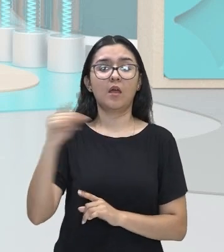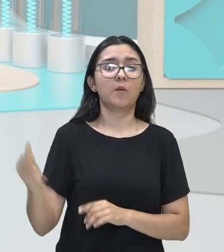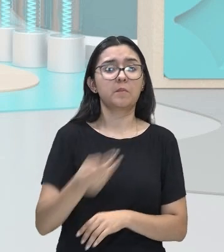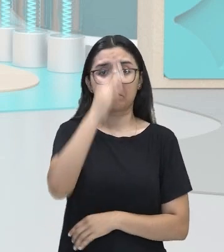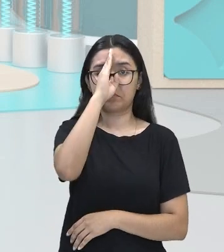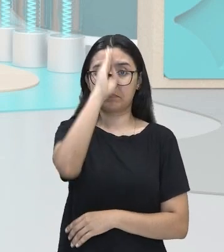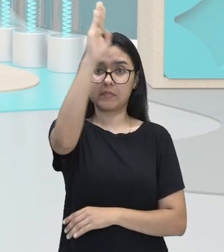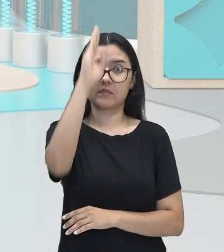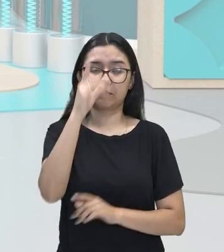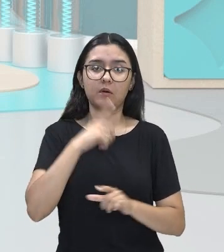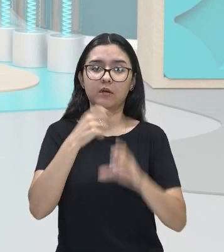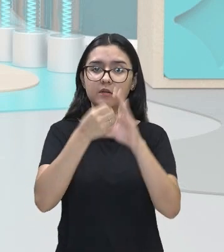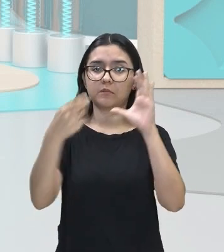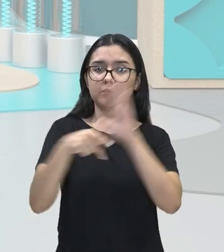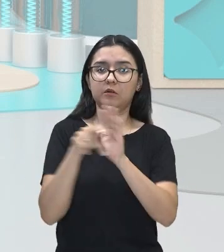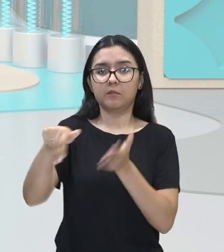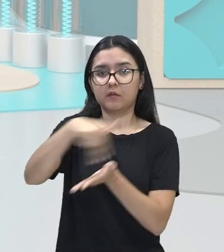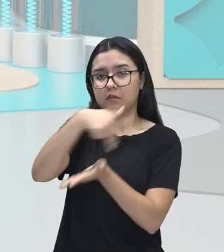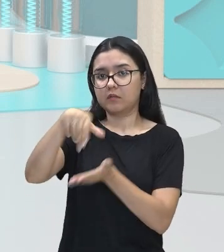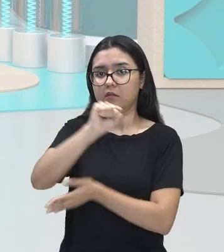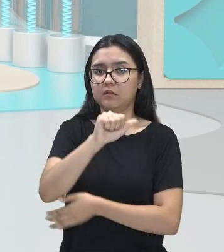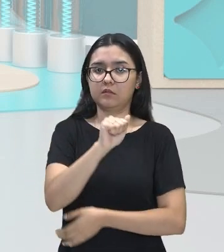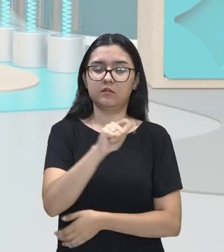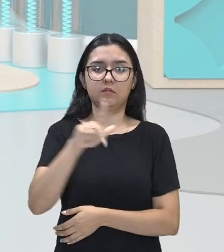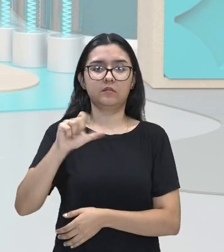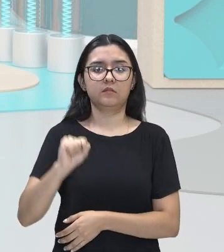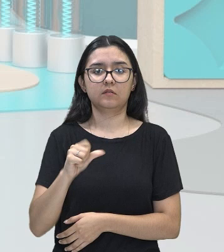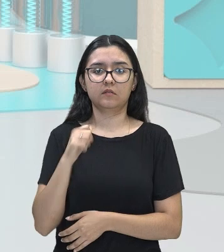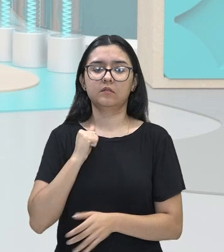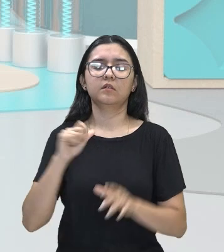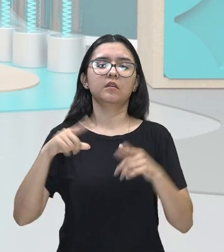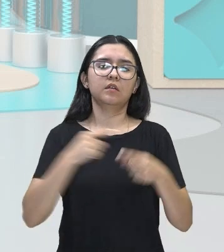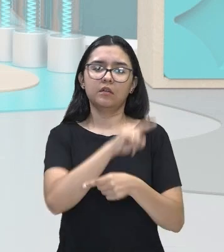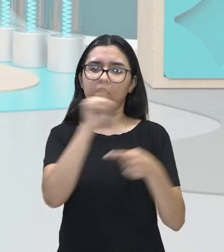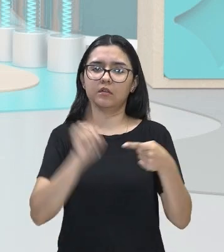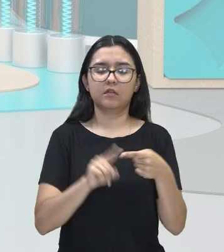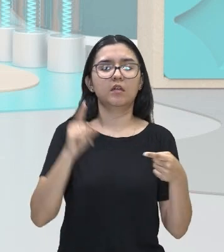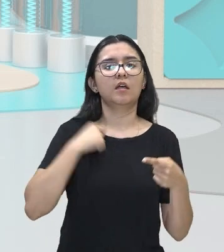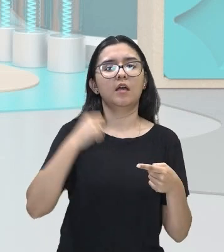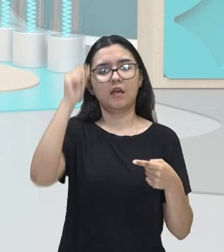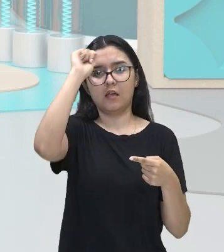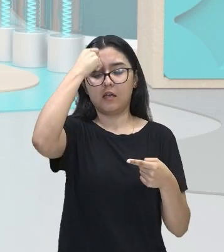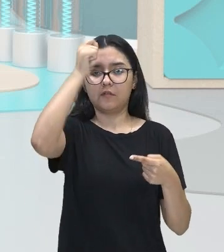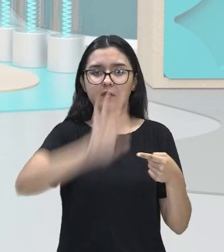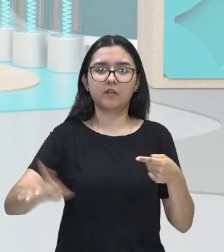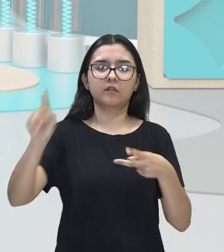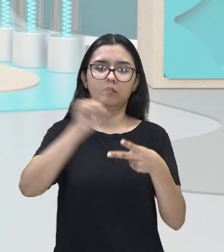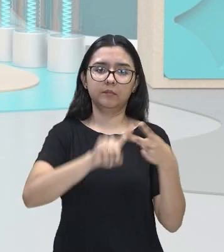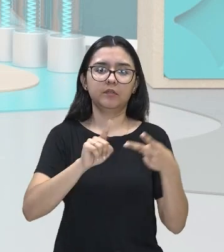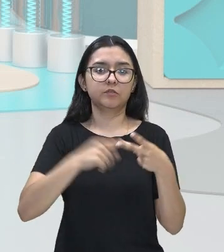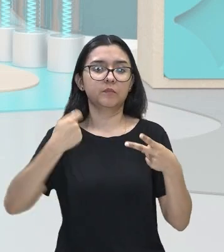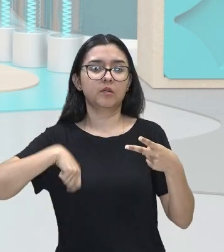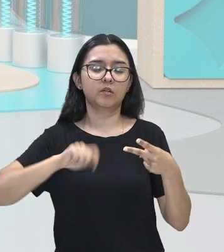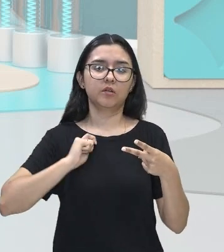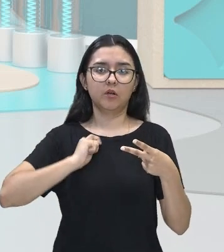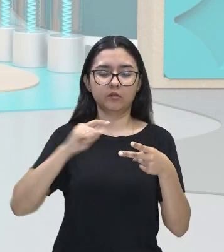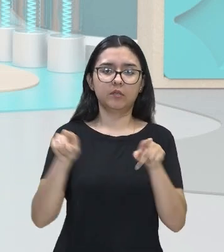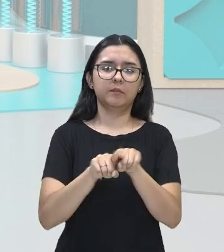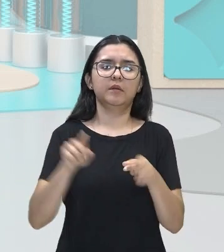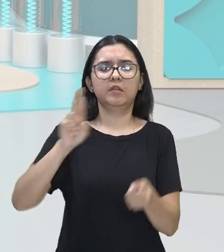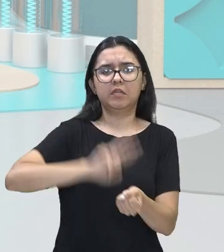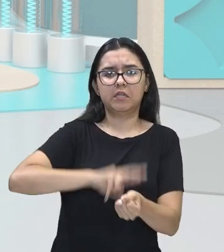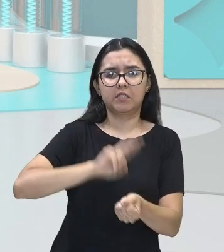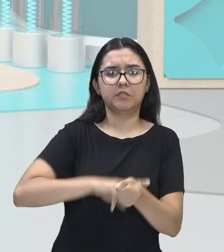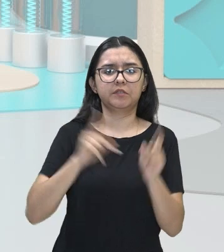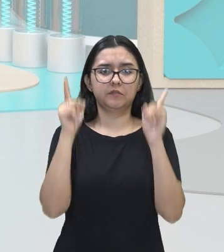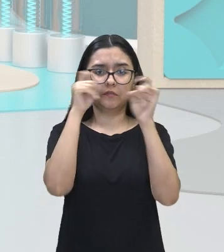da salsa. O som cubano ele combina elementos africanos e espanhóis, com uma estrutura rítmica complexa e o